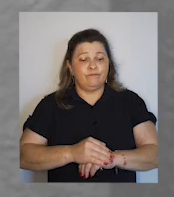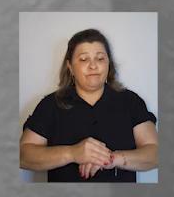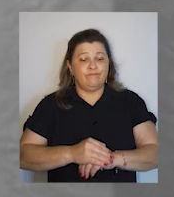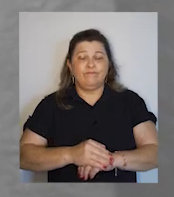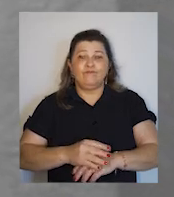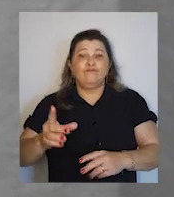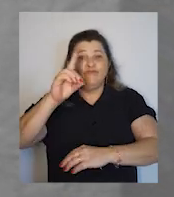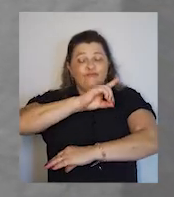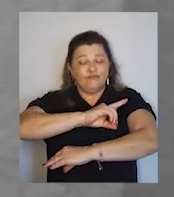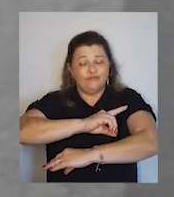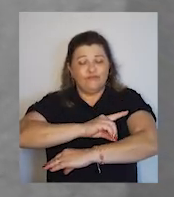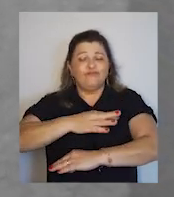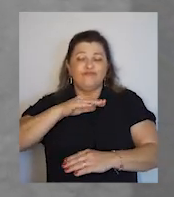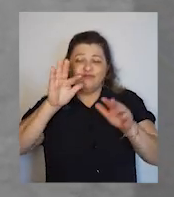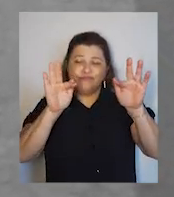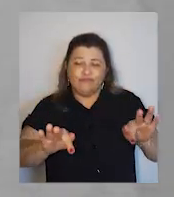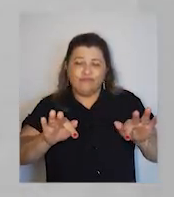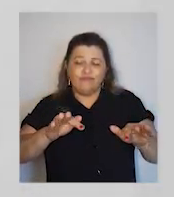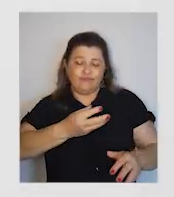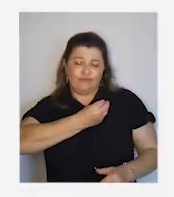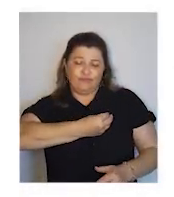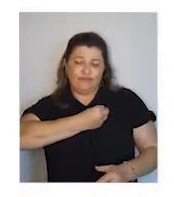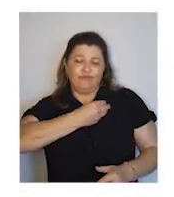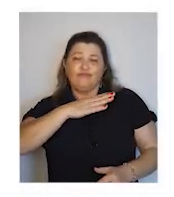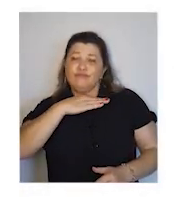no dia que eu tentei tirar minha vida.